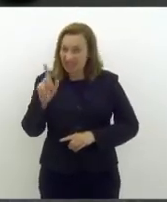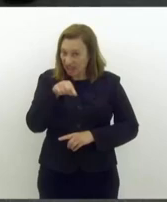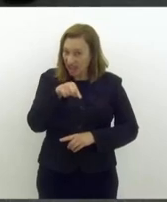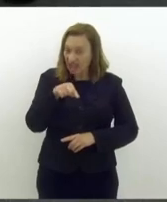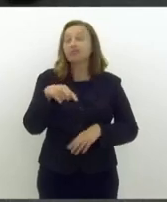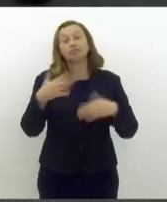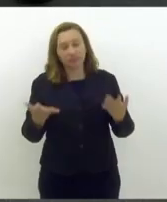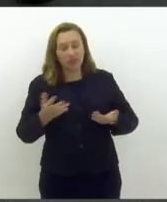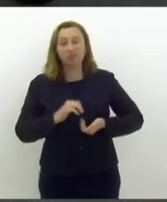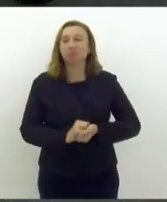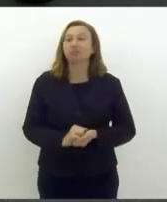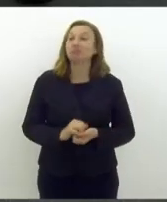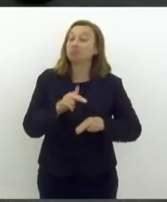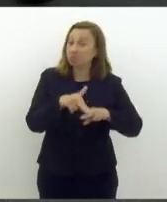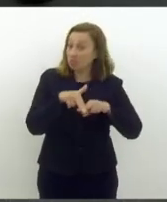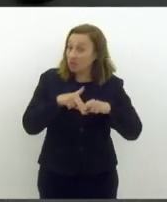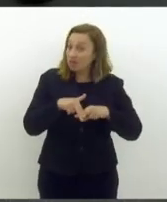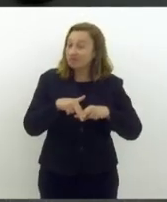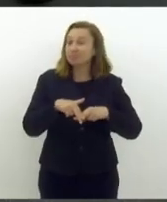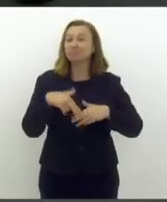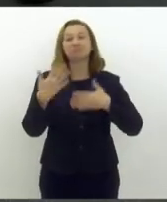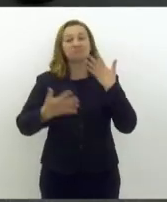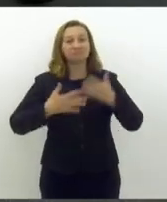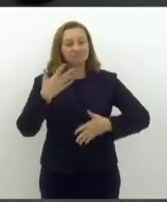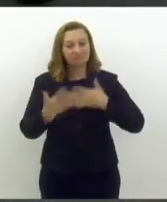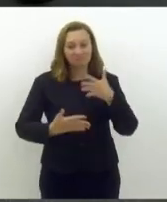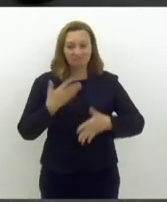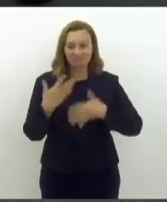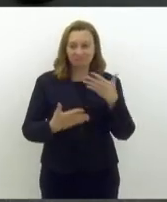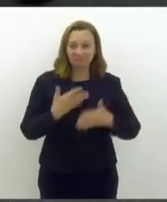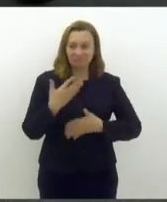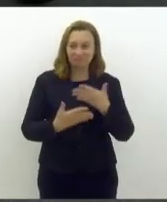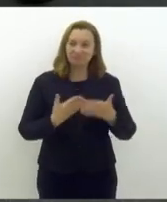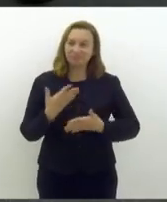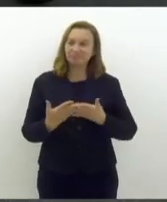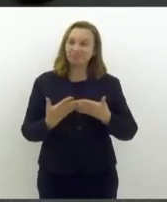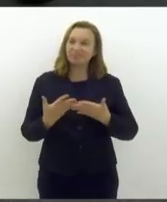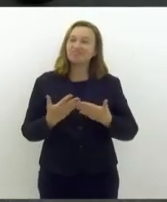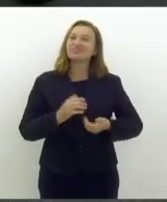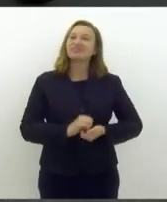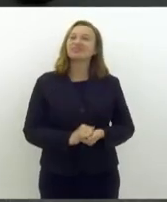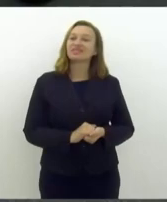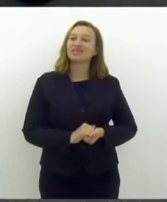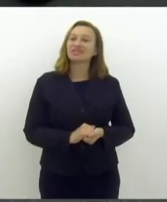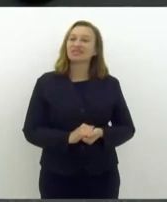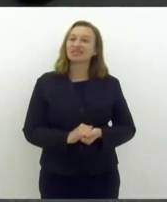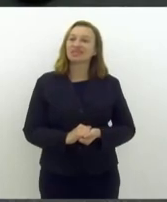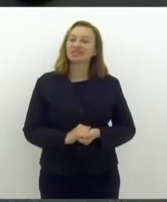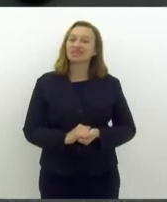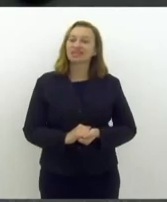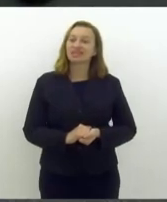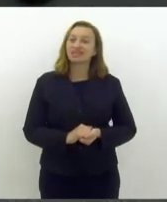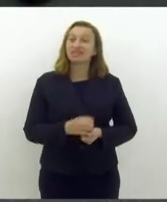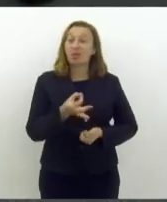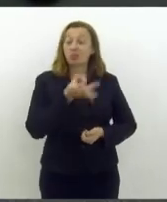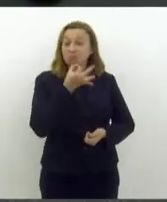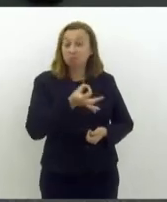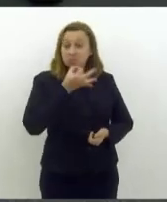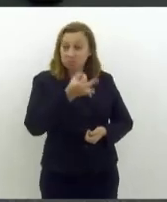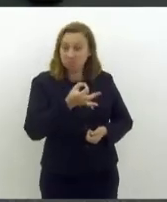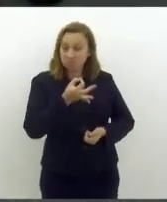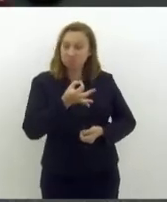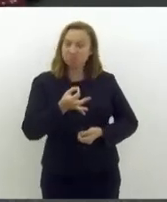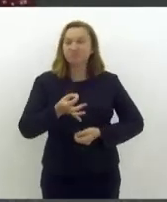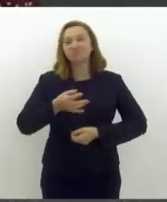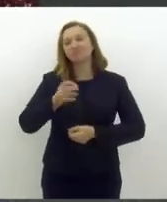então é motivo de júbilo essa campanha pelo menos de opinião que estamos